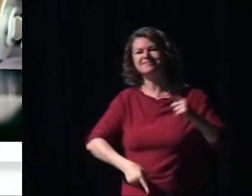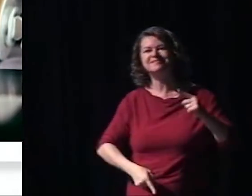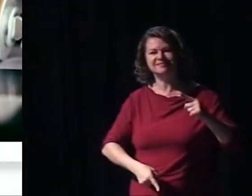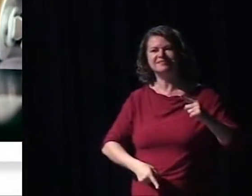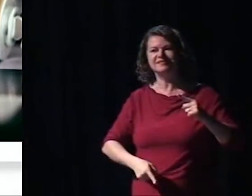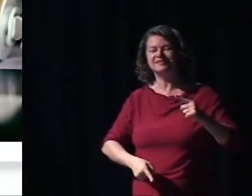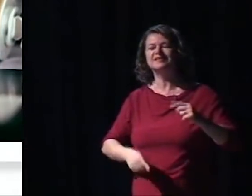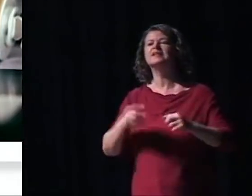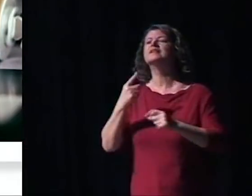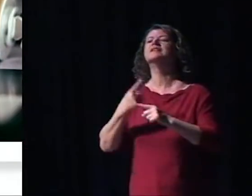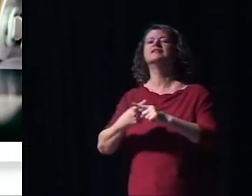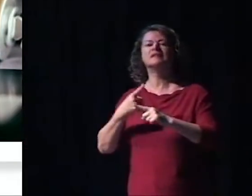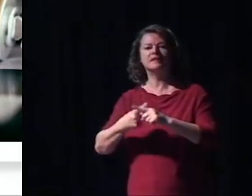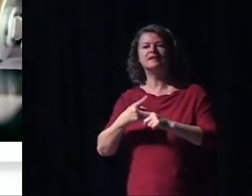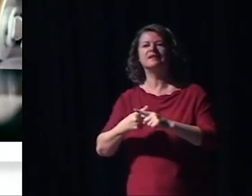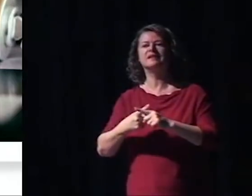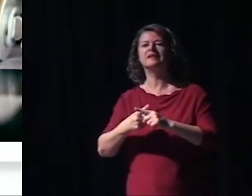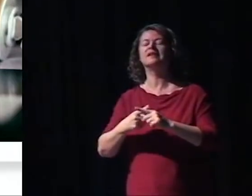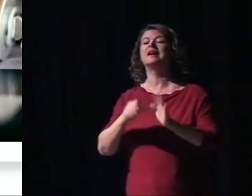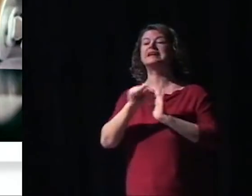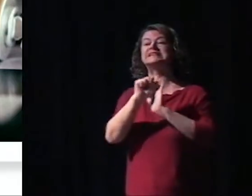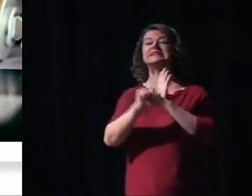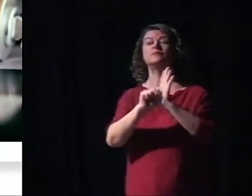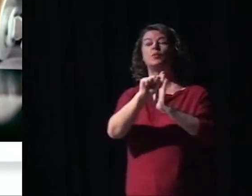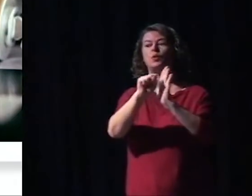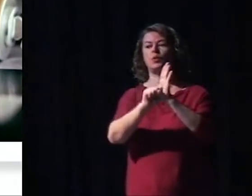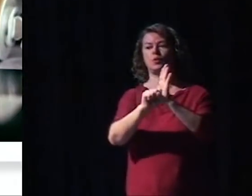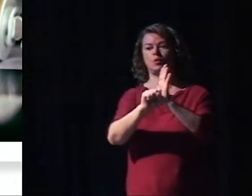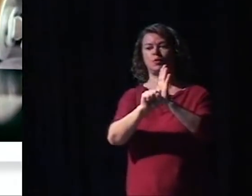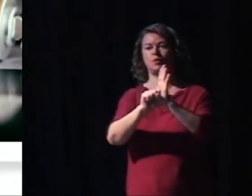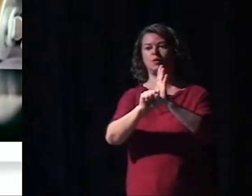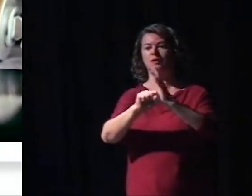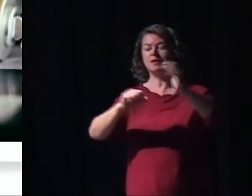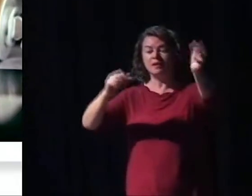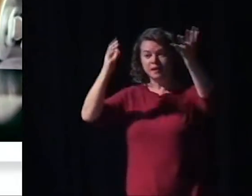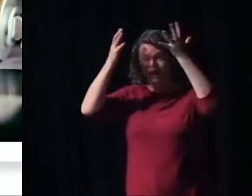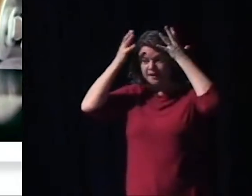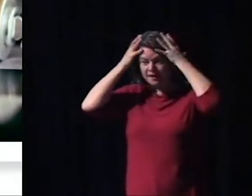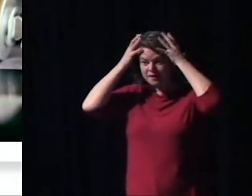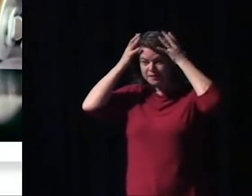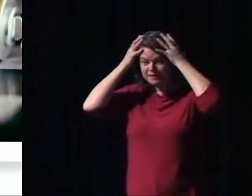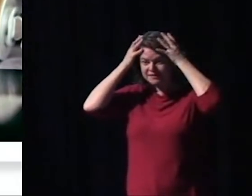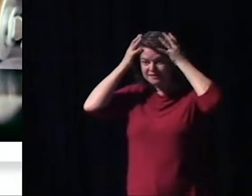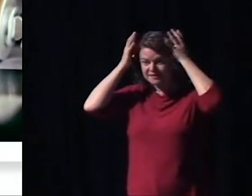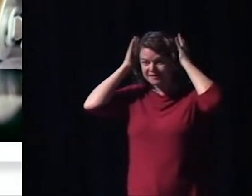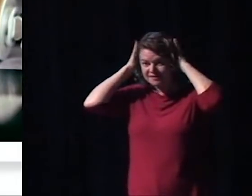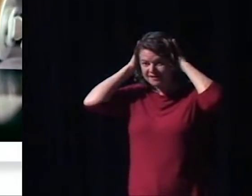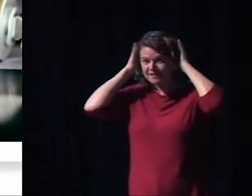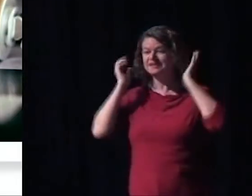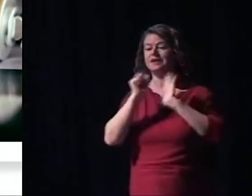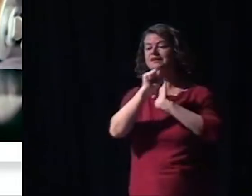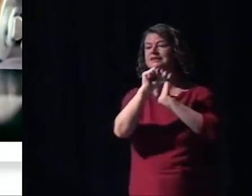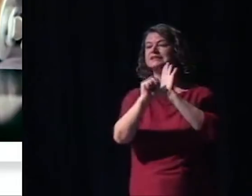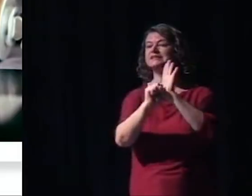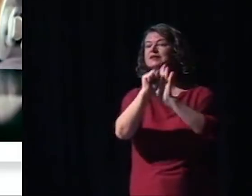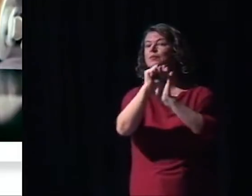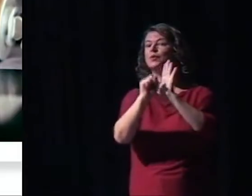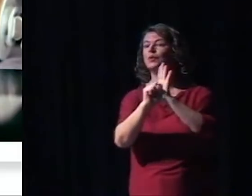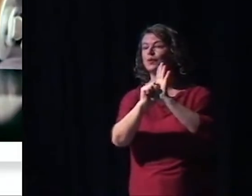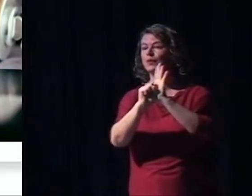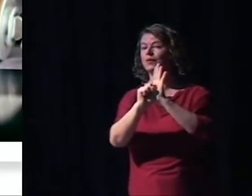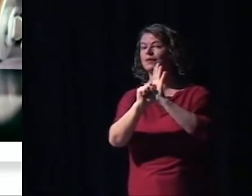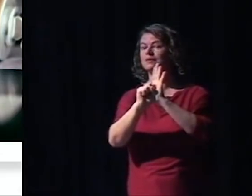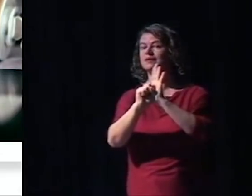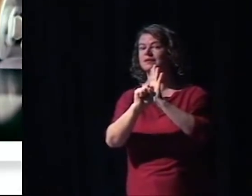cabeça o símbolo, vou repetir, ele traz sobre a cabeça o símbolo de sua separação